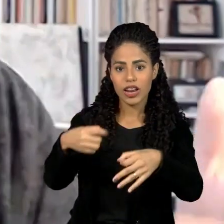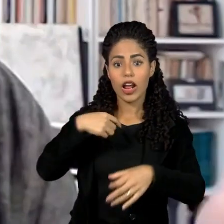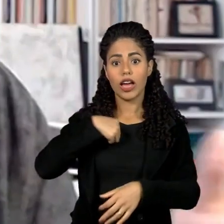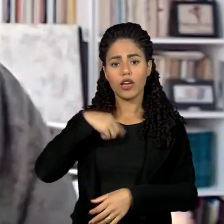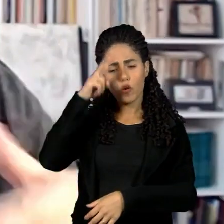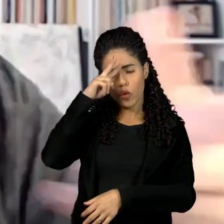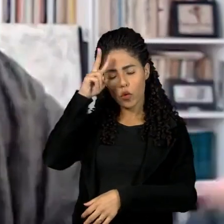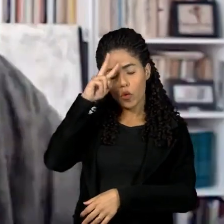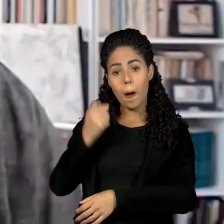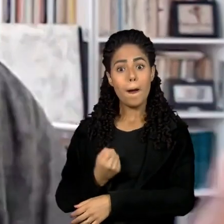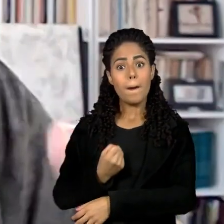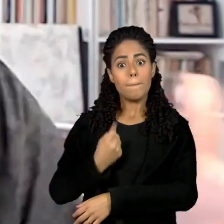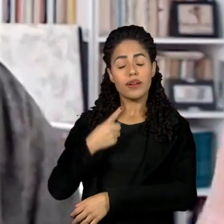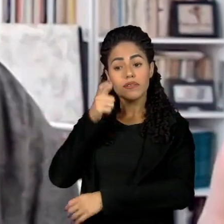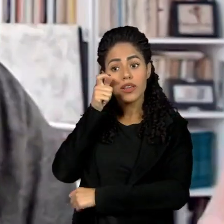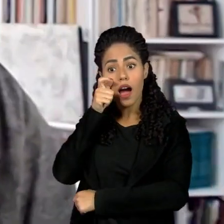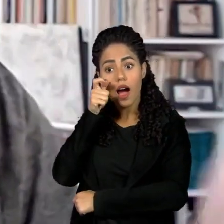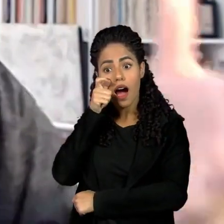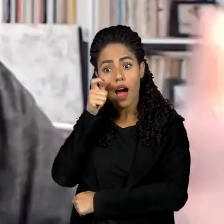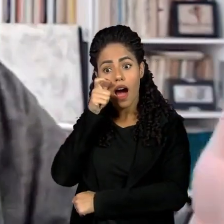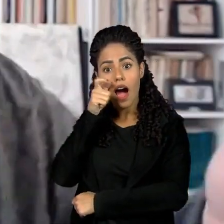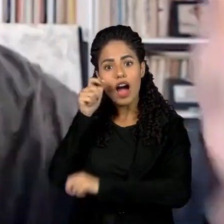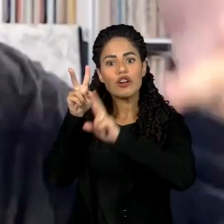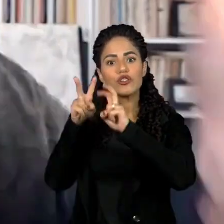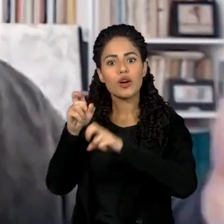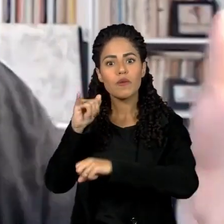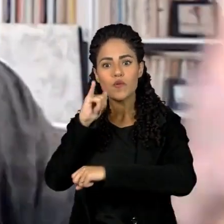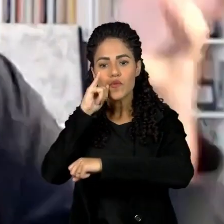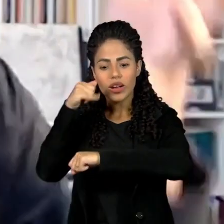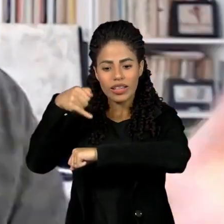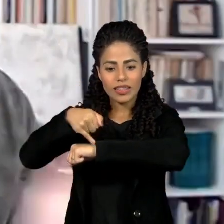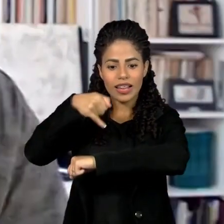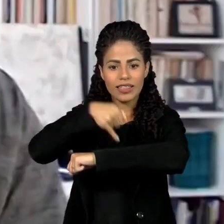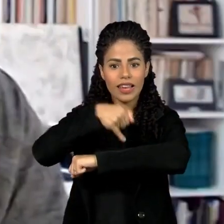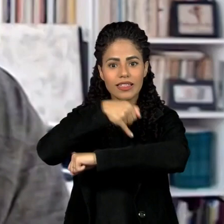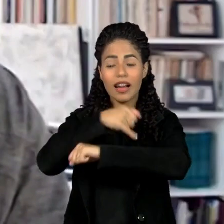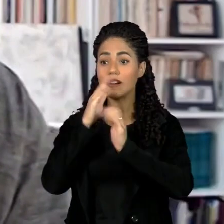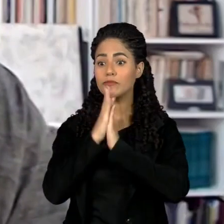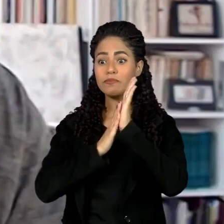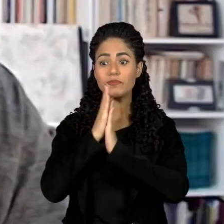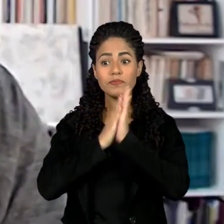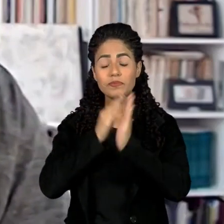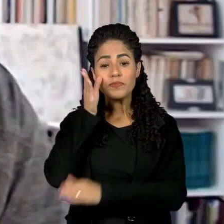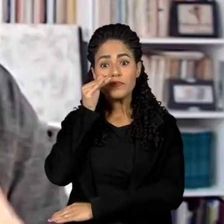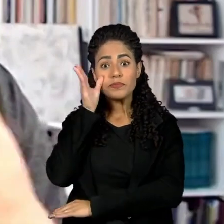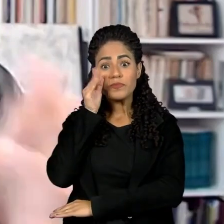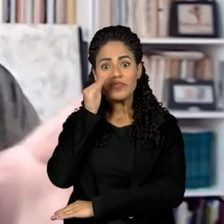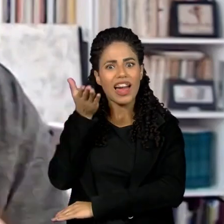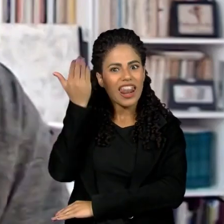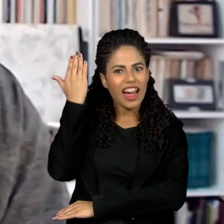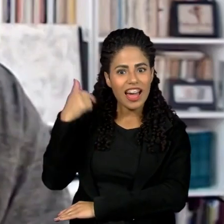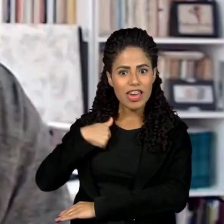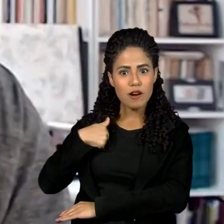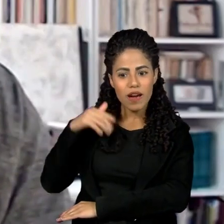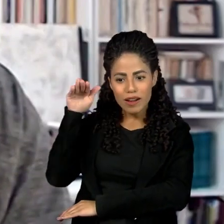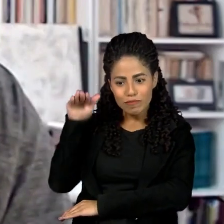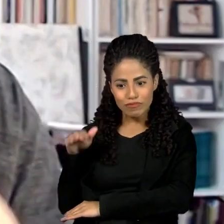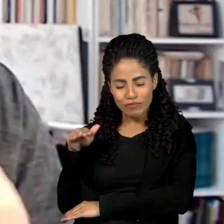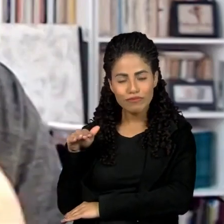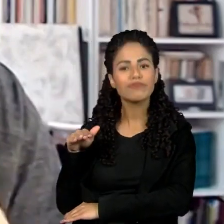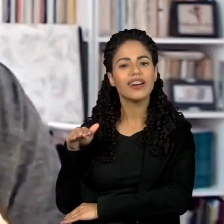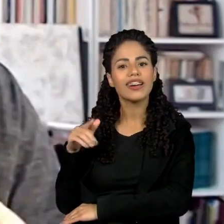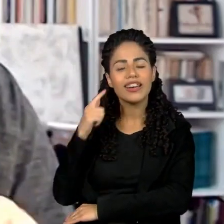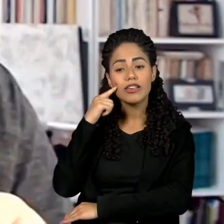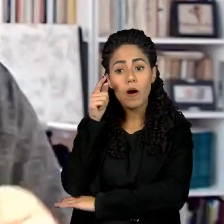ouvi uma história de Saci. Ele entra na minha vida antes mesmo de eu ter nascido, quando olham para a barriga da minha